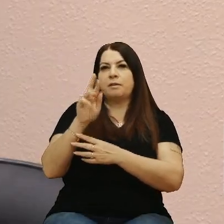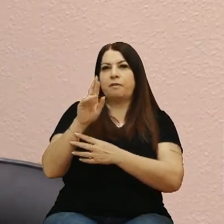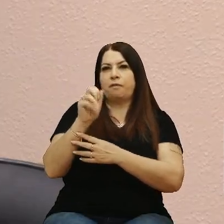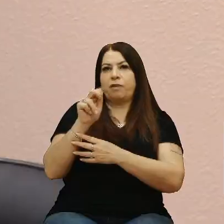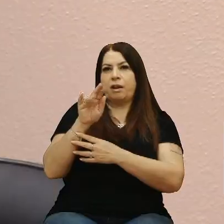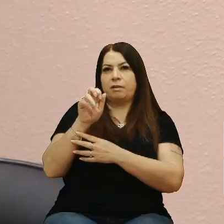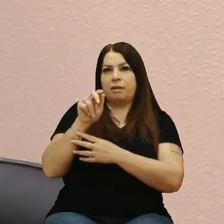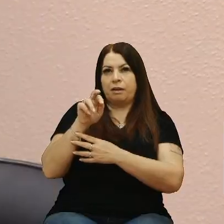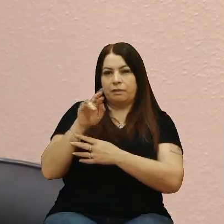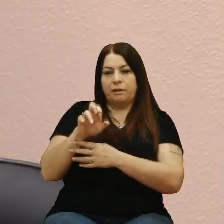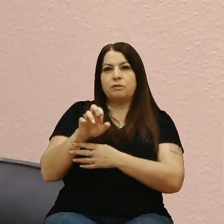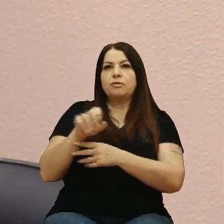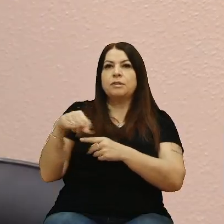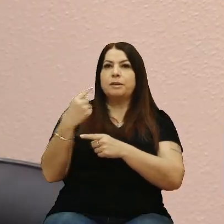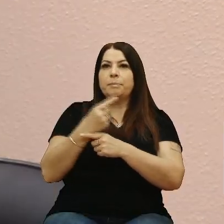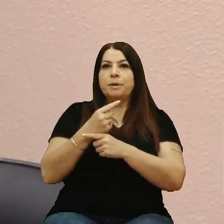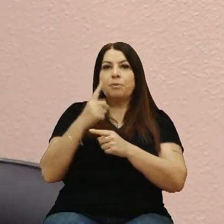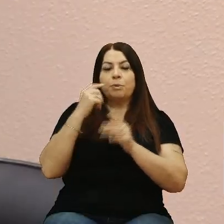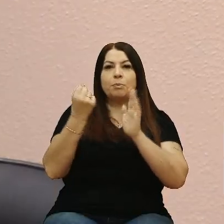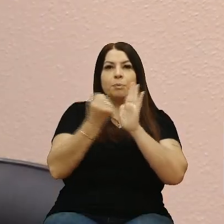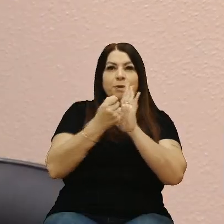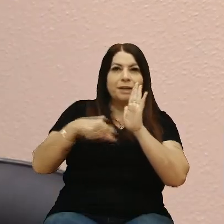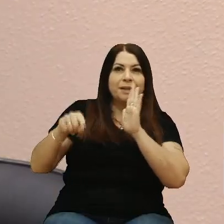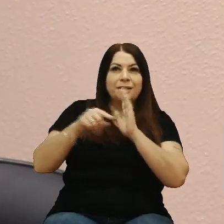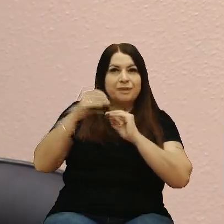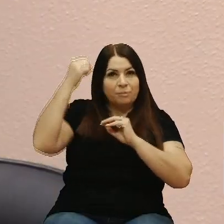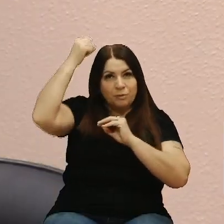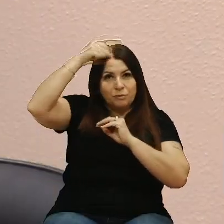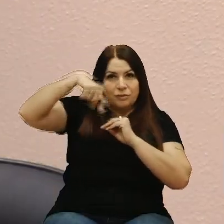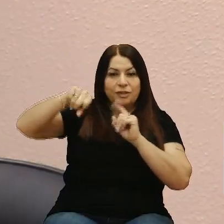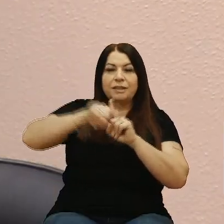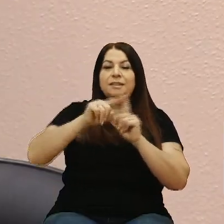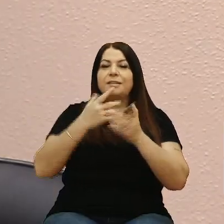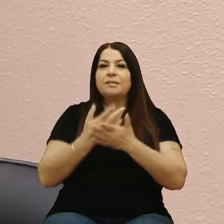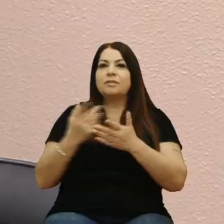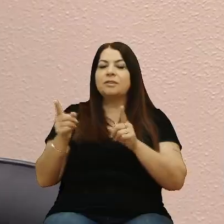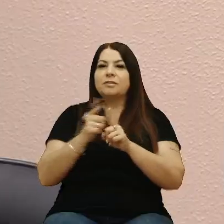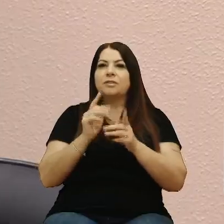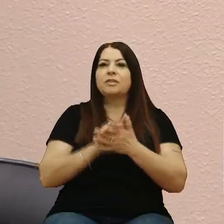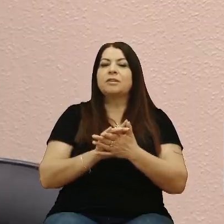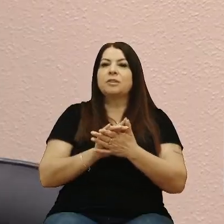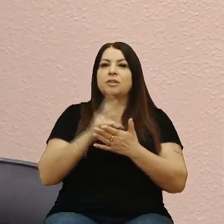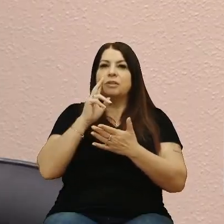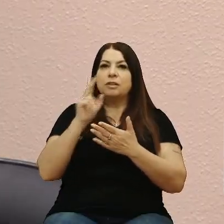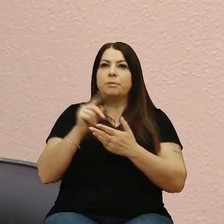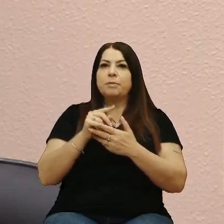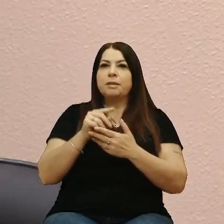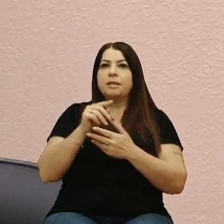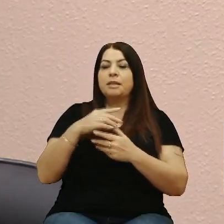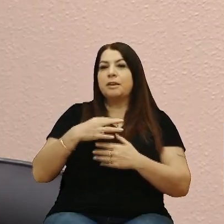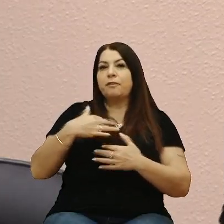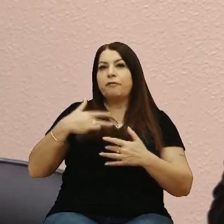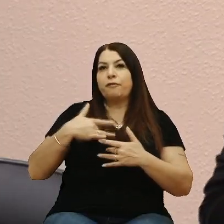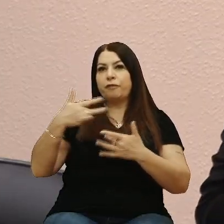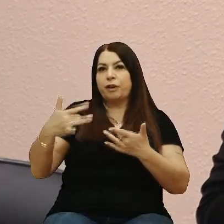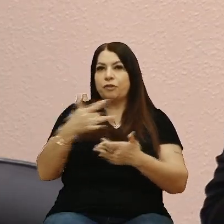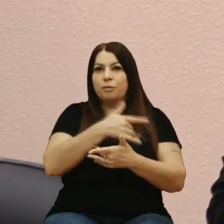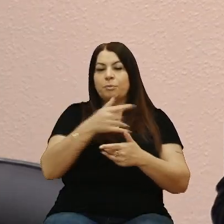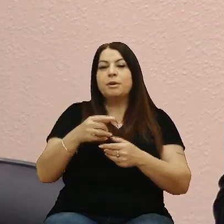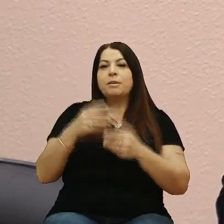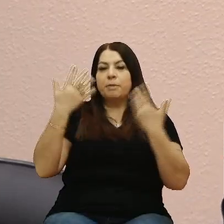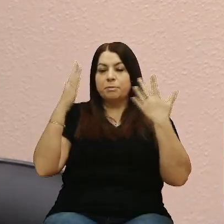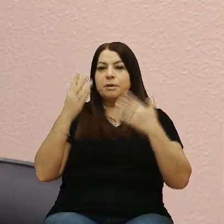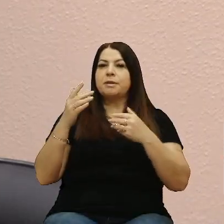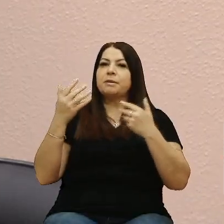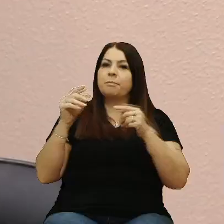caridade, a sabedoria, sob a ótica simbólica e espiritual. E uma entidade, obviamente, filantrópica. Então, aqui parabenizar